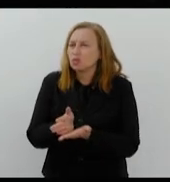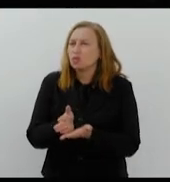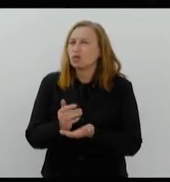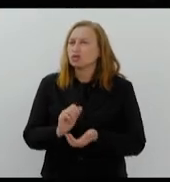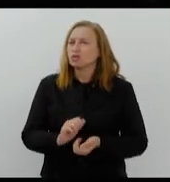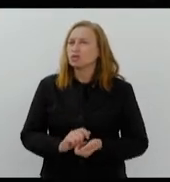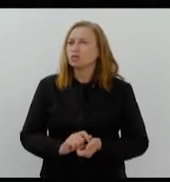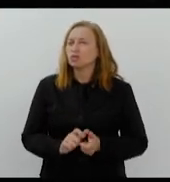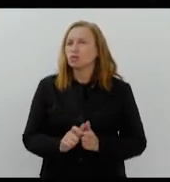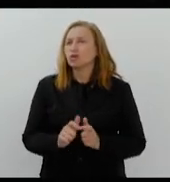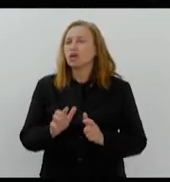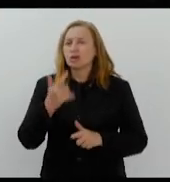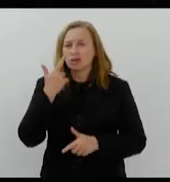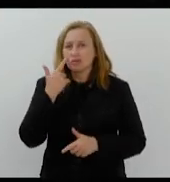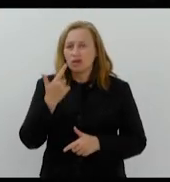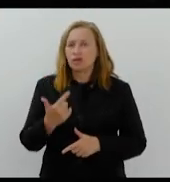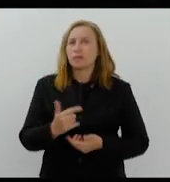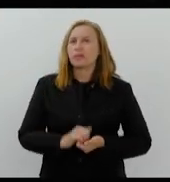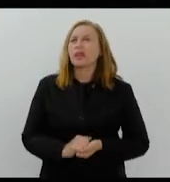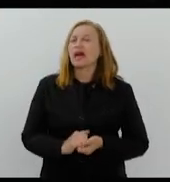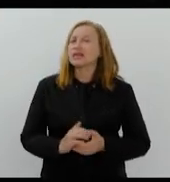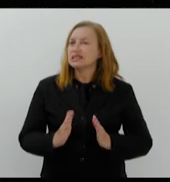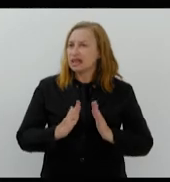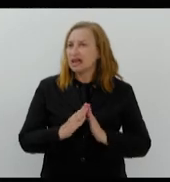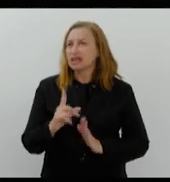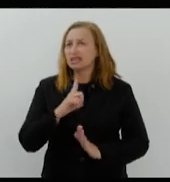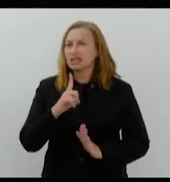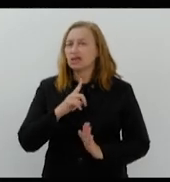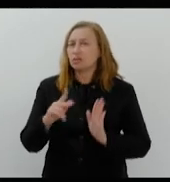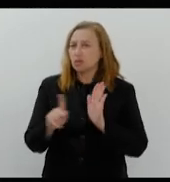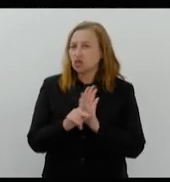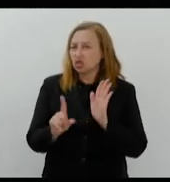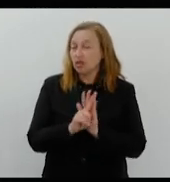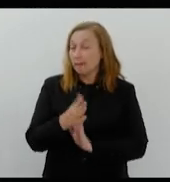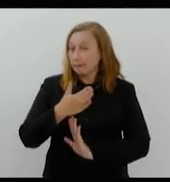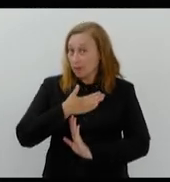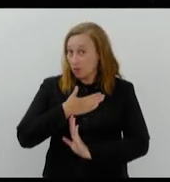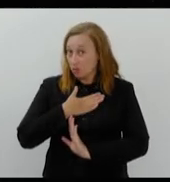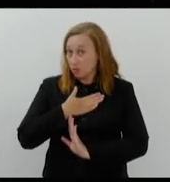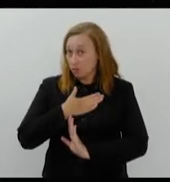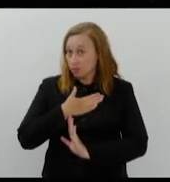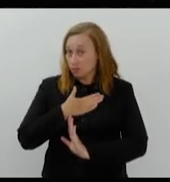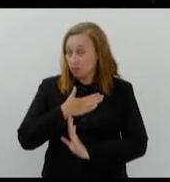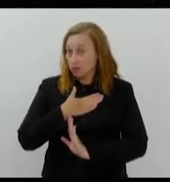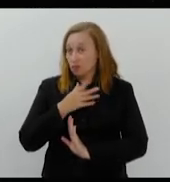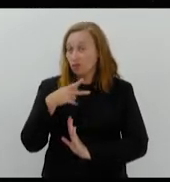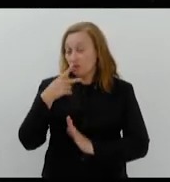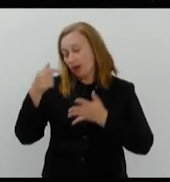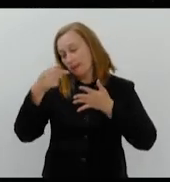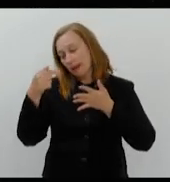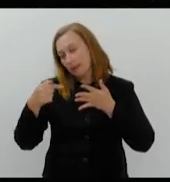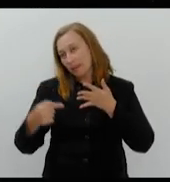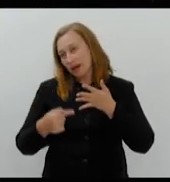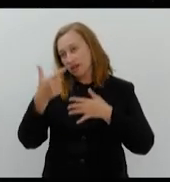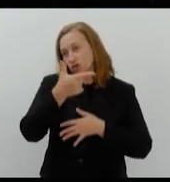delas. Tem nesta casa projeto de lei de minha autoria, desde